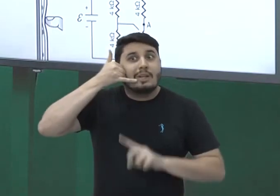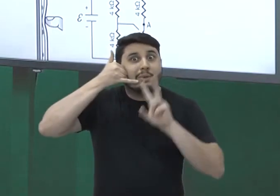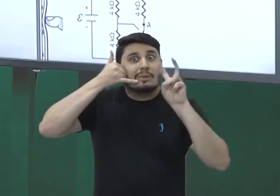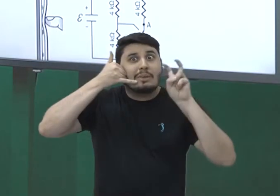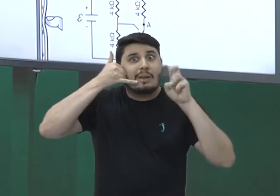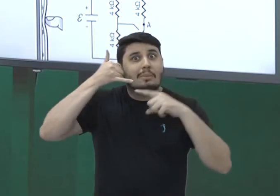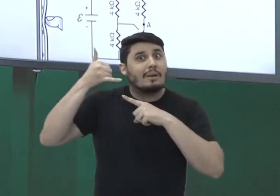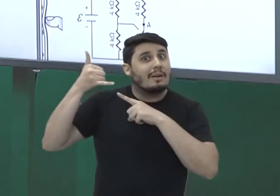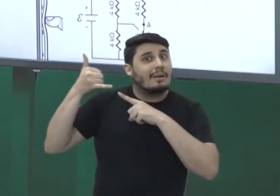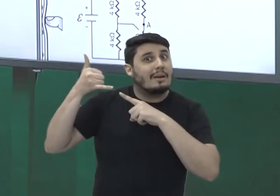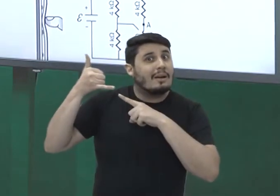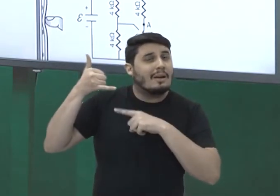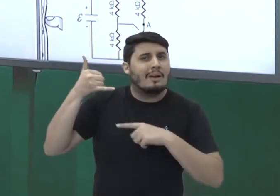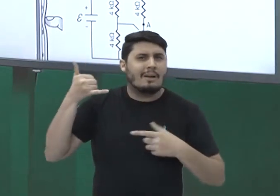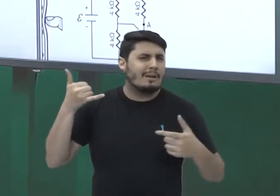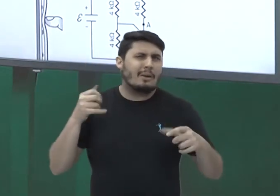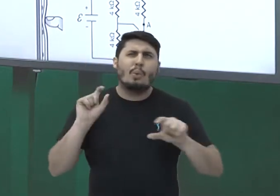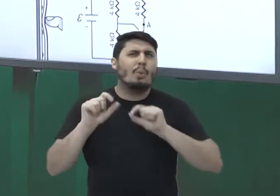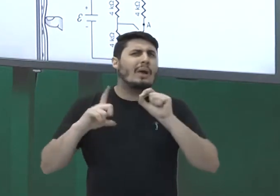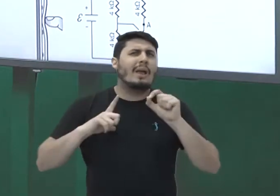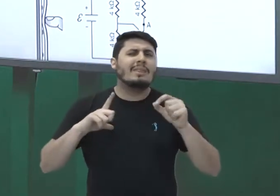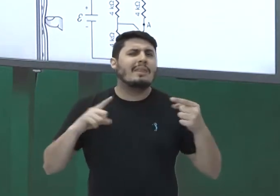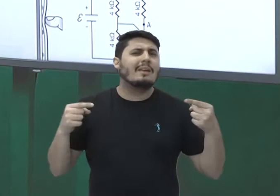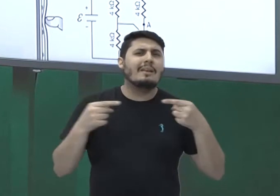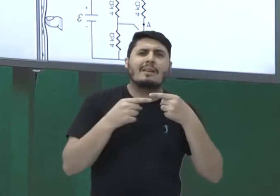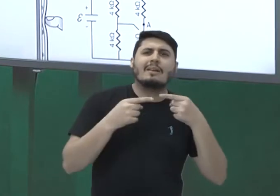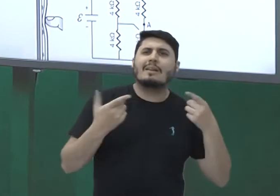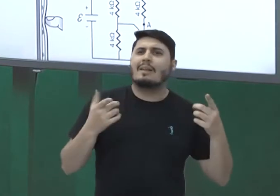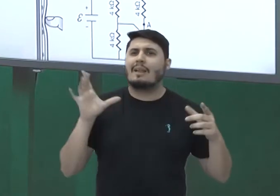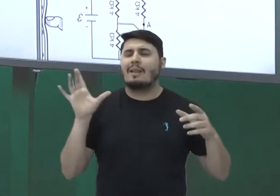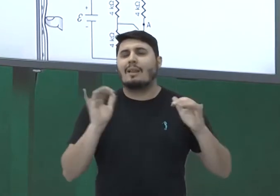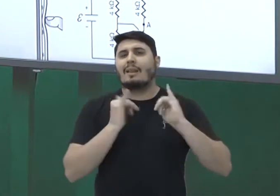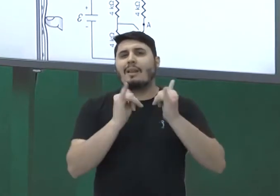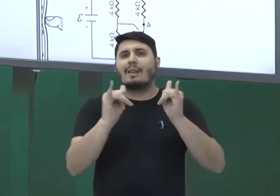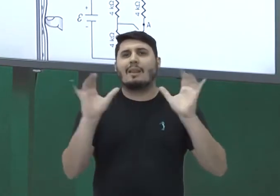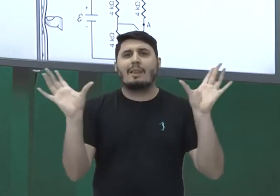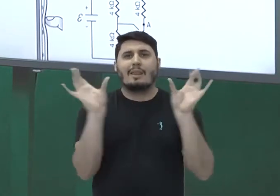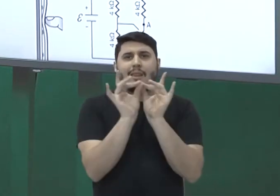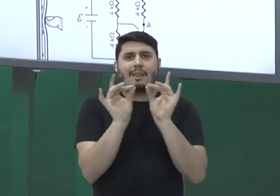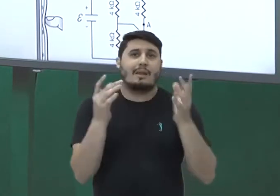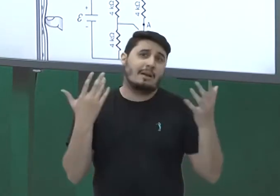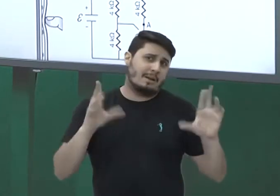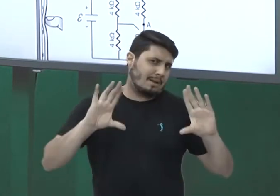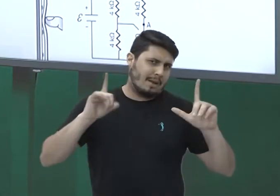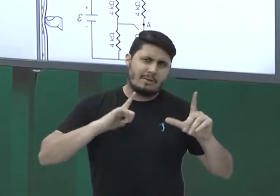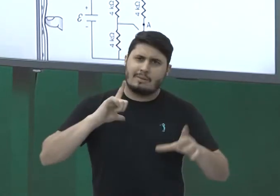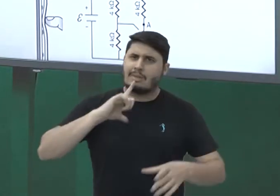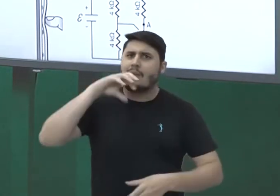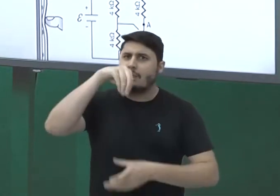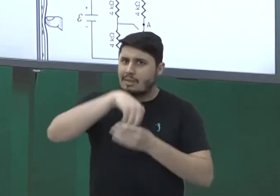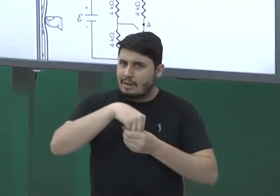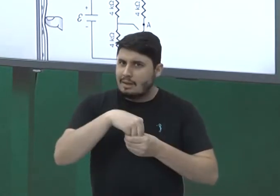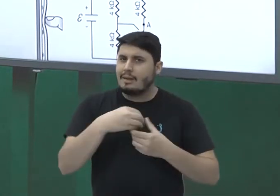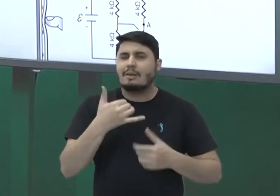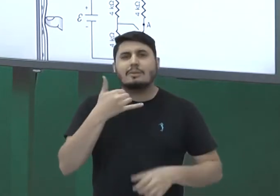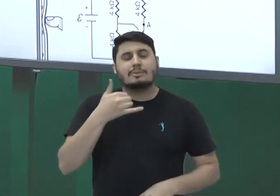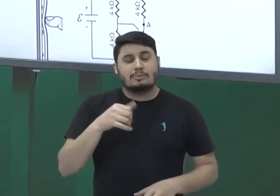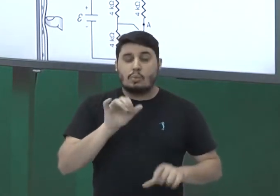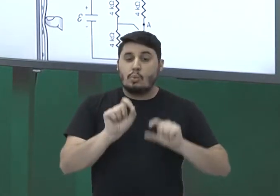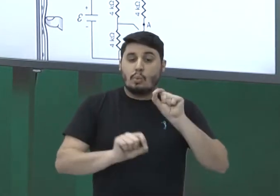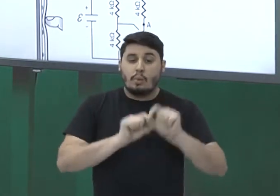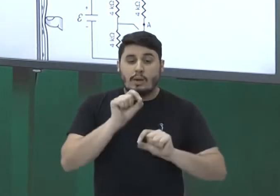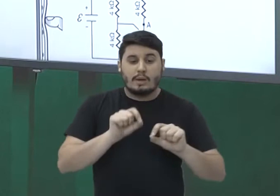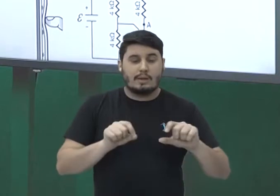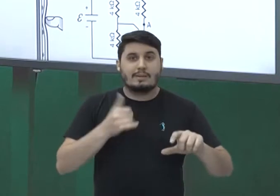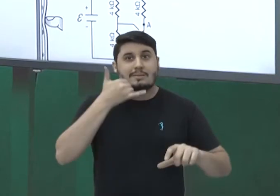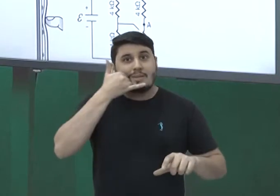tudo, não só na ligação com a bateria, mas também do próprio funcionamento, ou seja, a tela touchscreen, né? Aquela